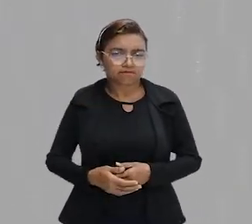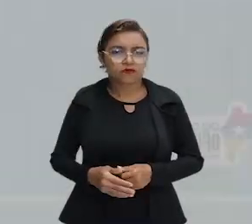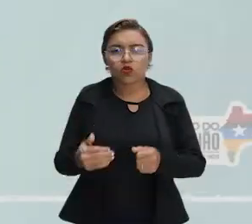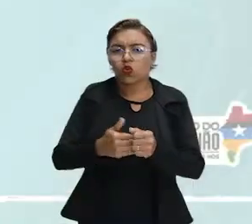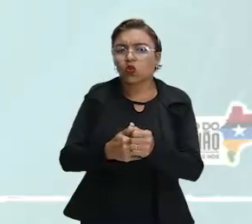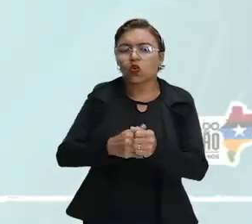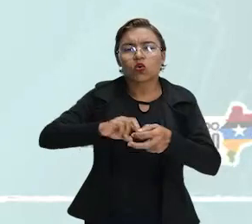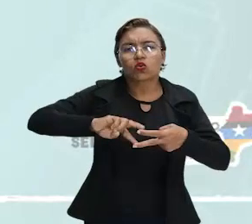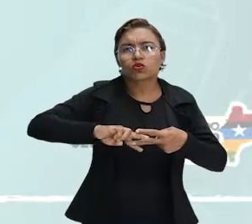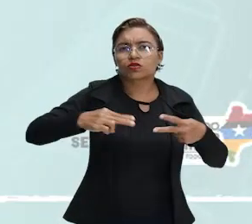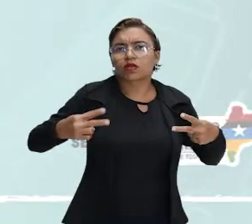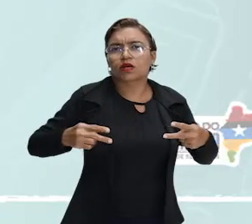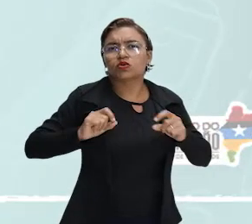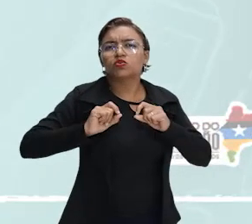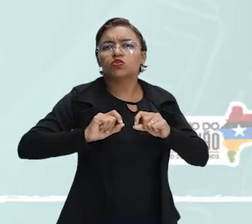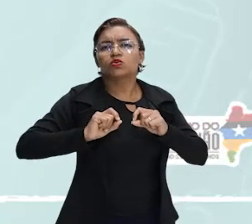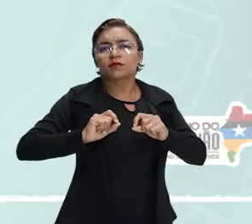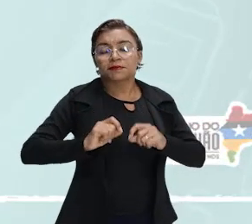código genético?